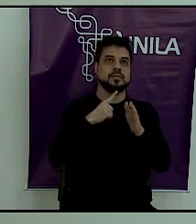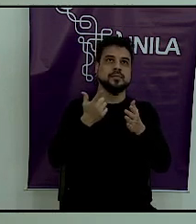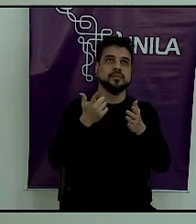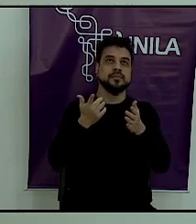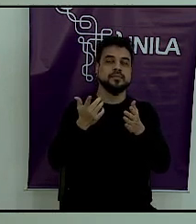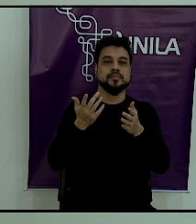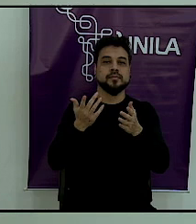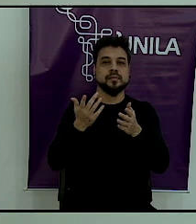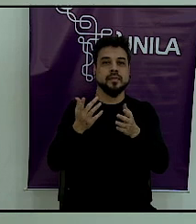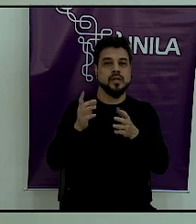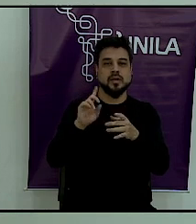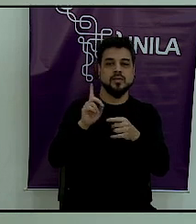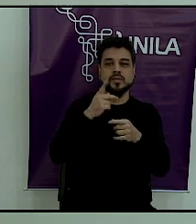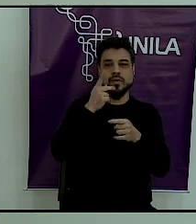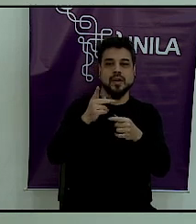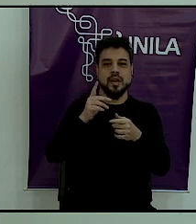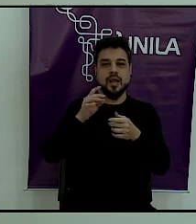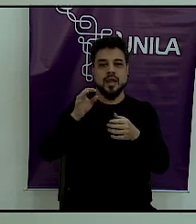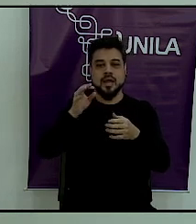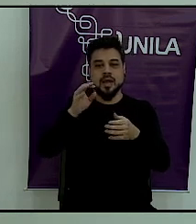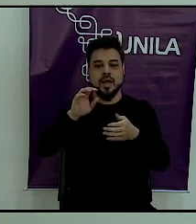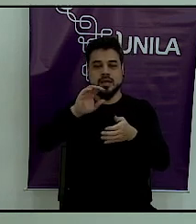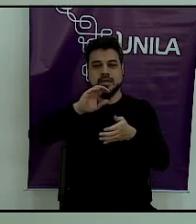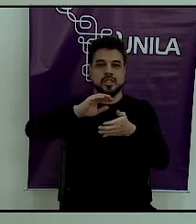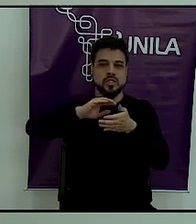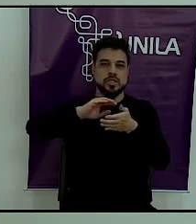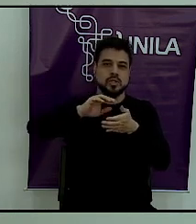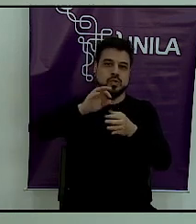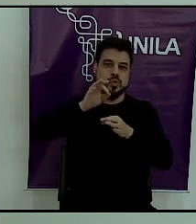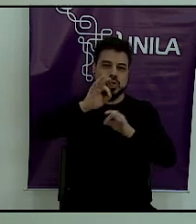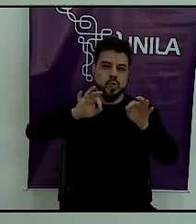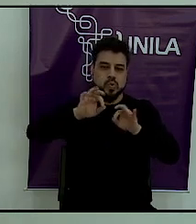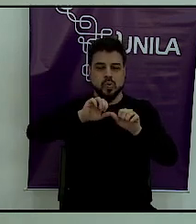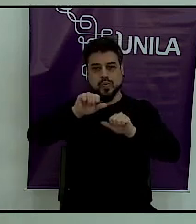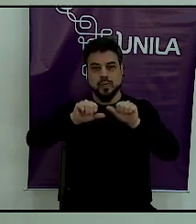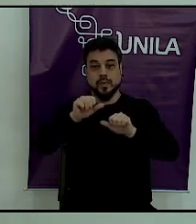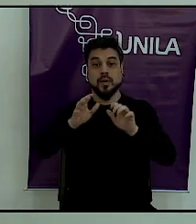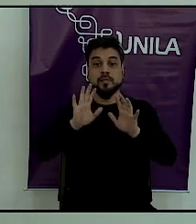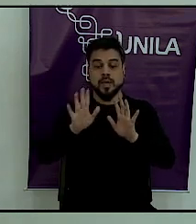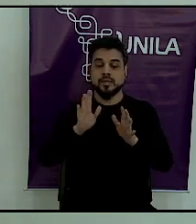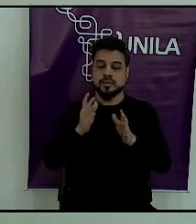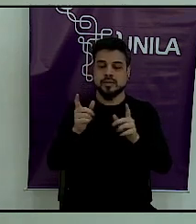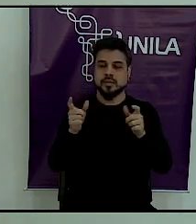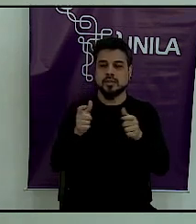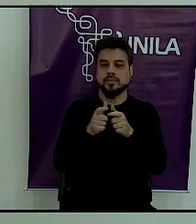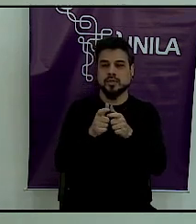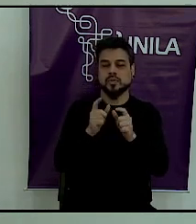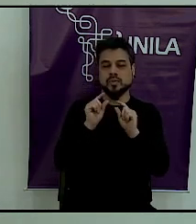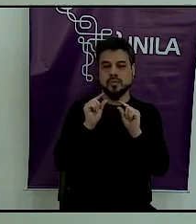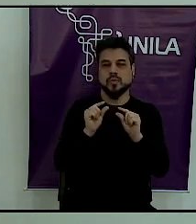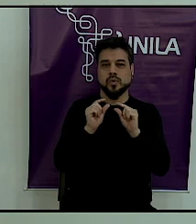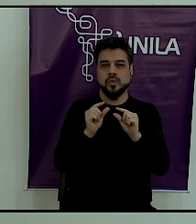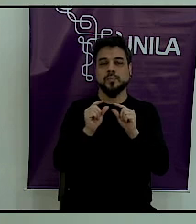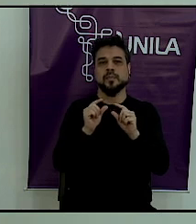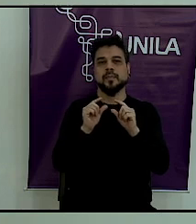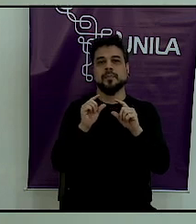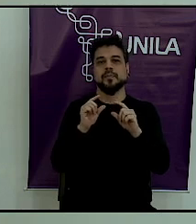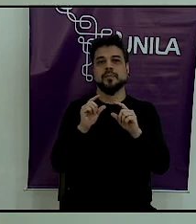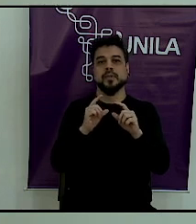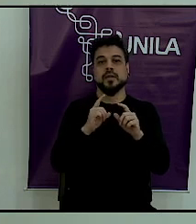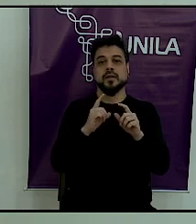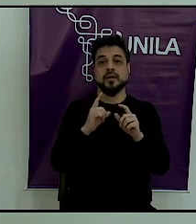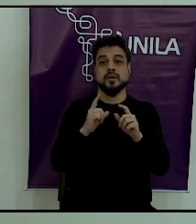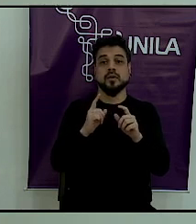dizer corrigir, porque a gente não vai conseguir corrigir apenas com um curso, mas a mitigar, talvez, toda